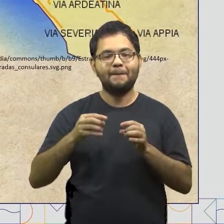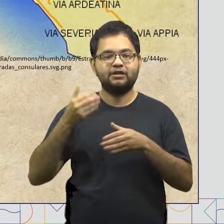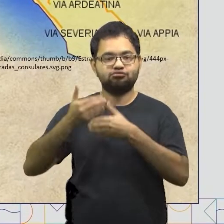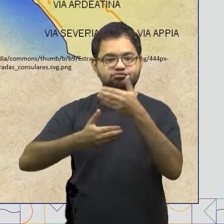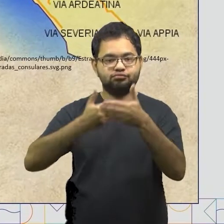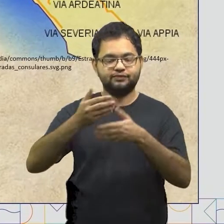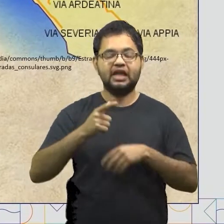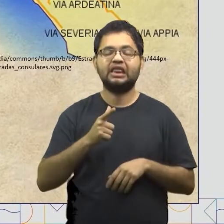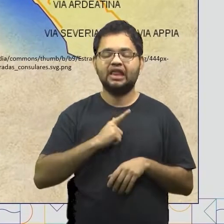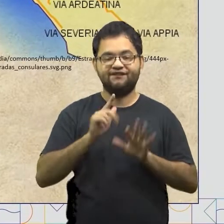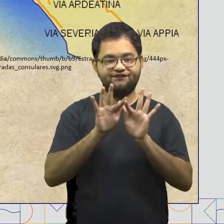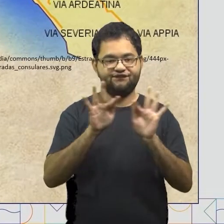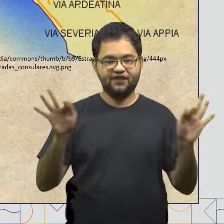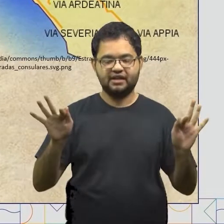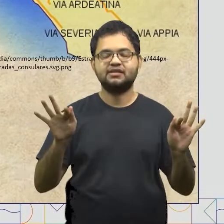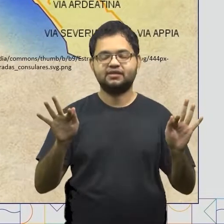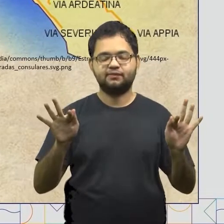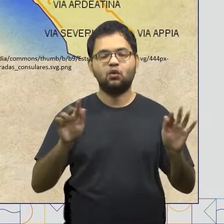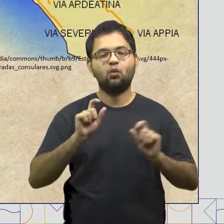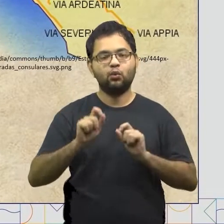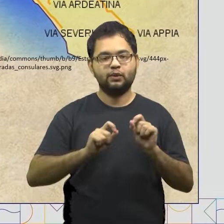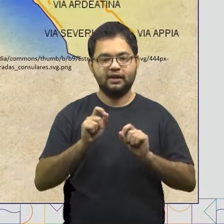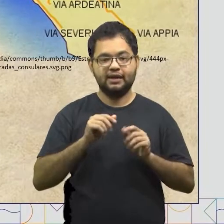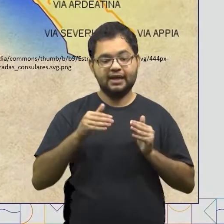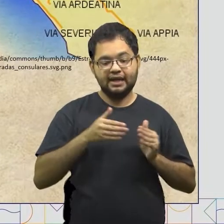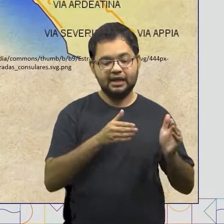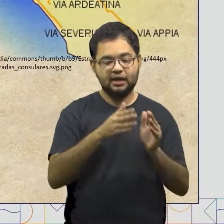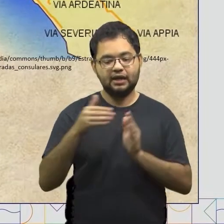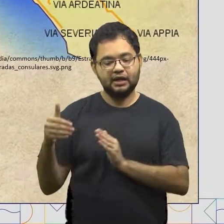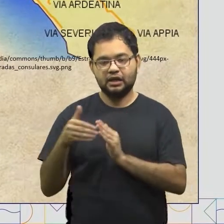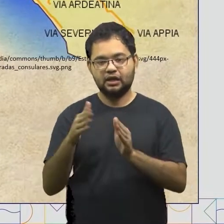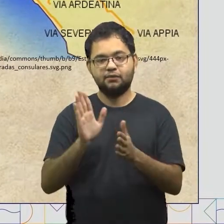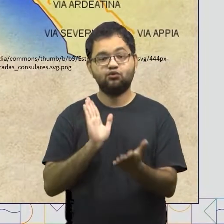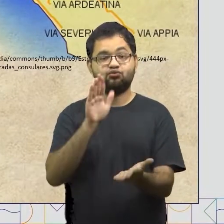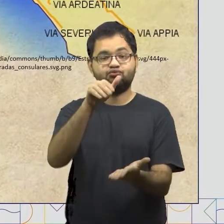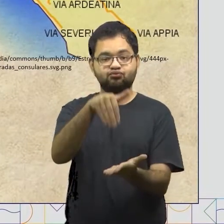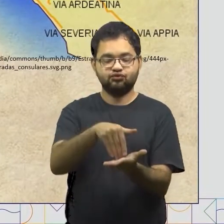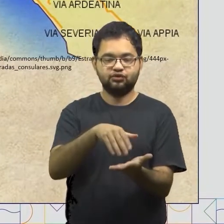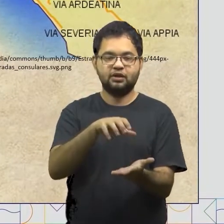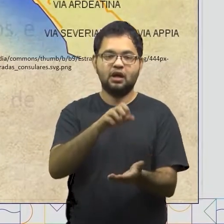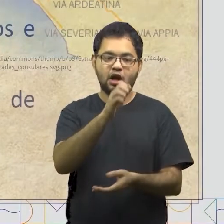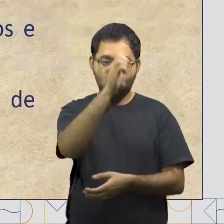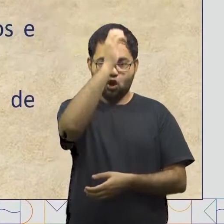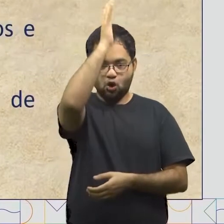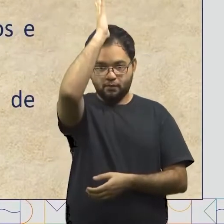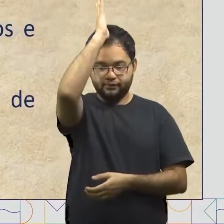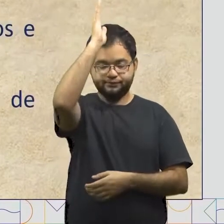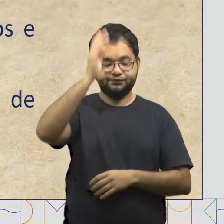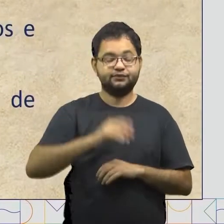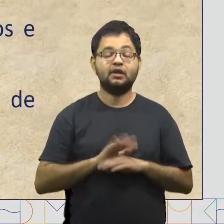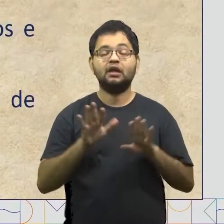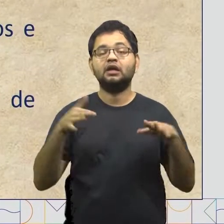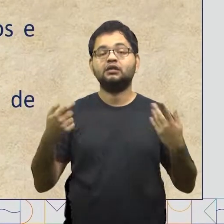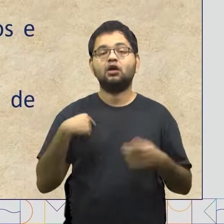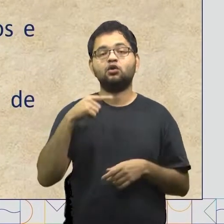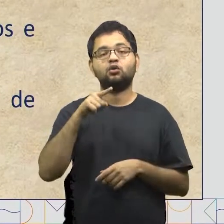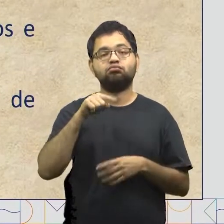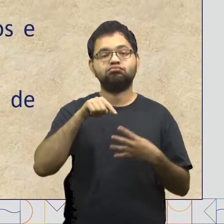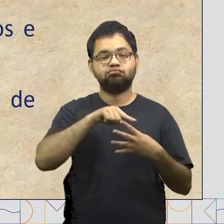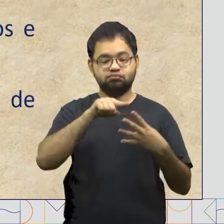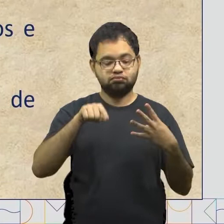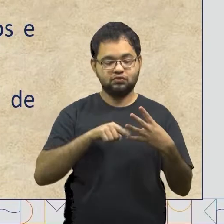a um ditado popular que diz todos os caminhos levam a Roma assinale a